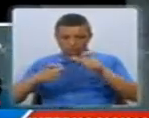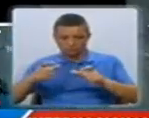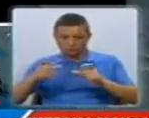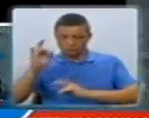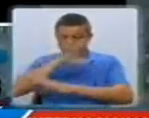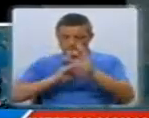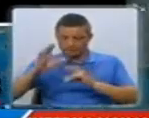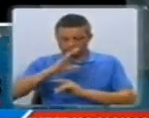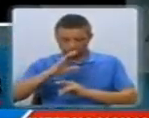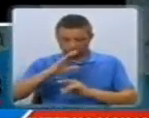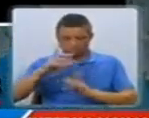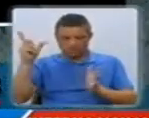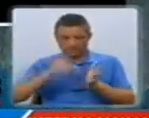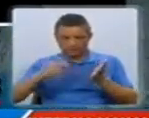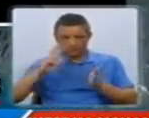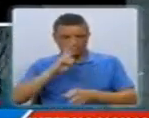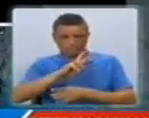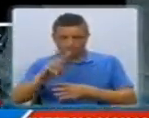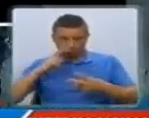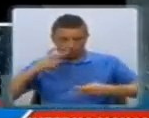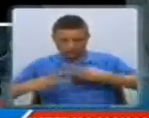americanos olharam para a composição